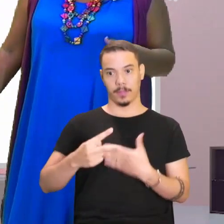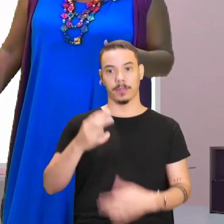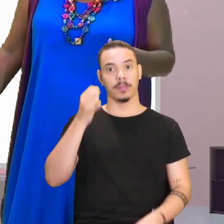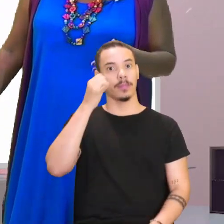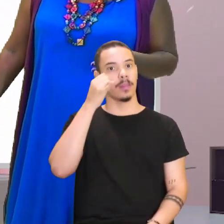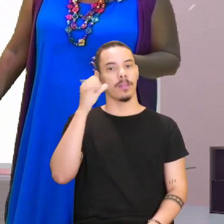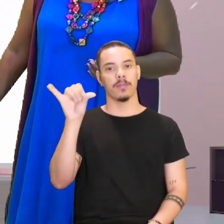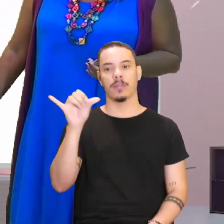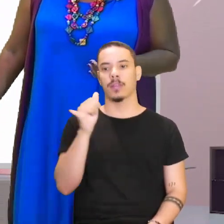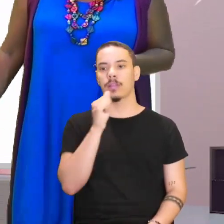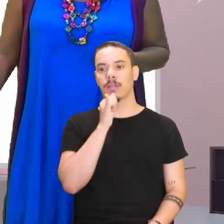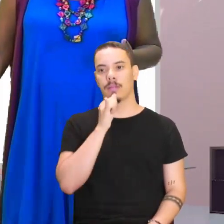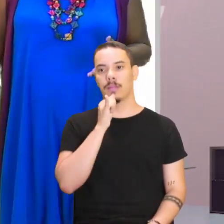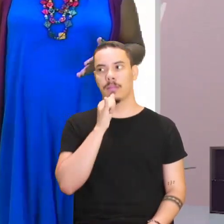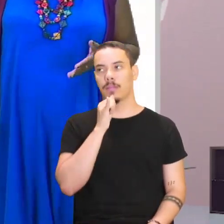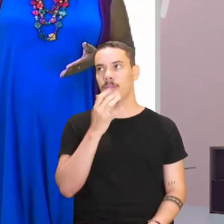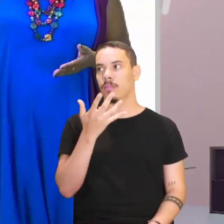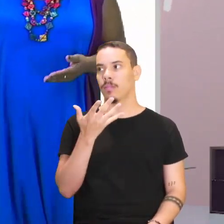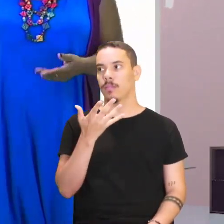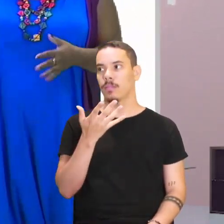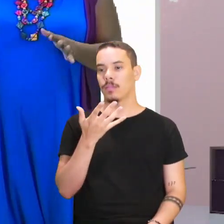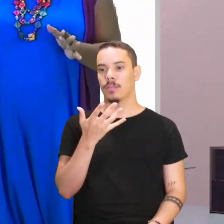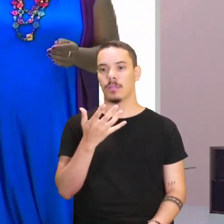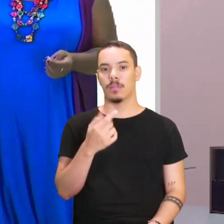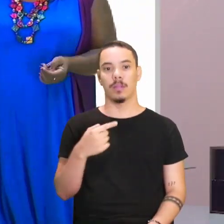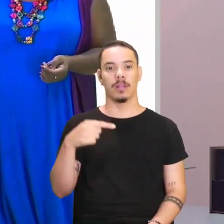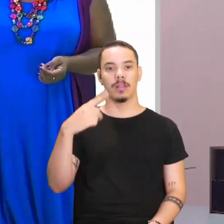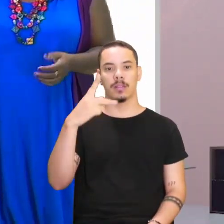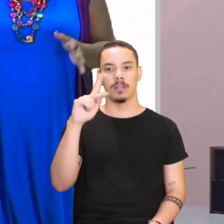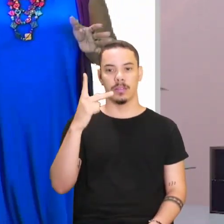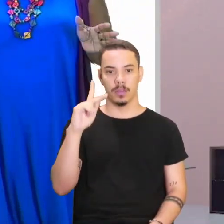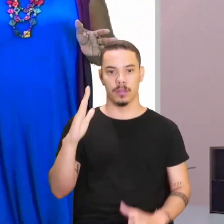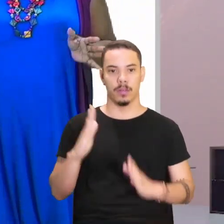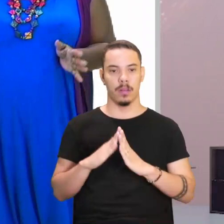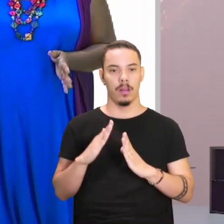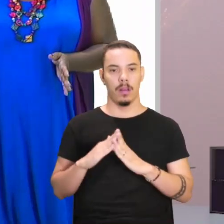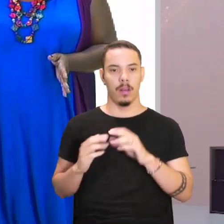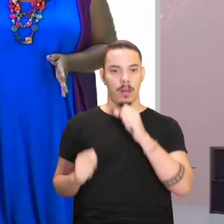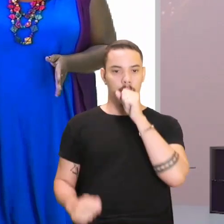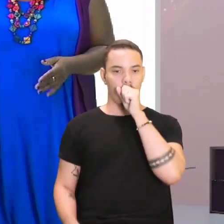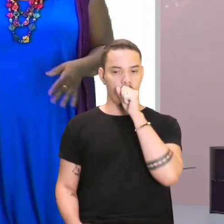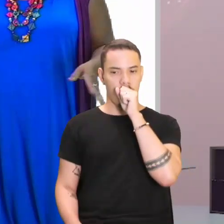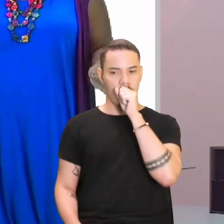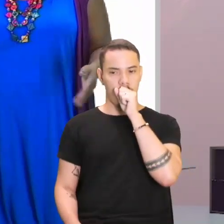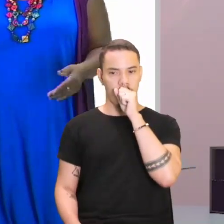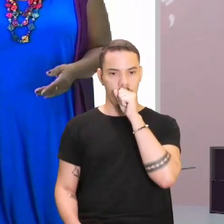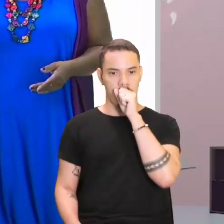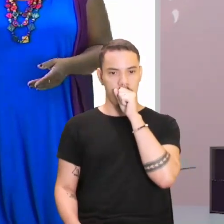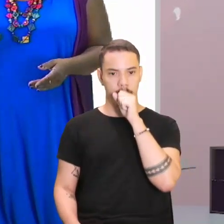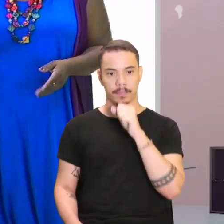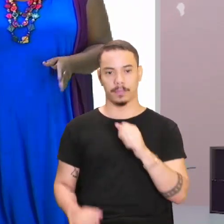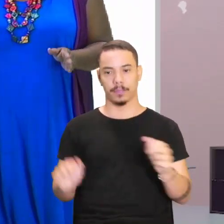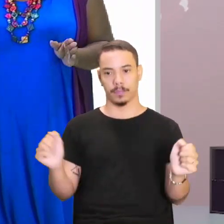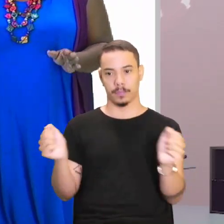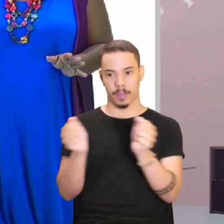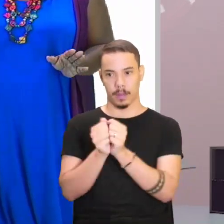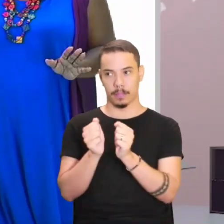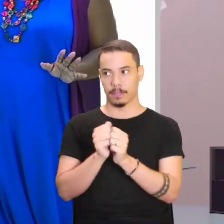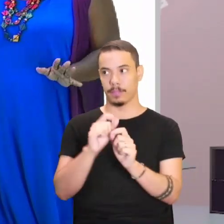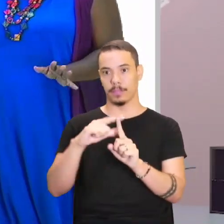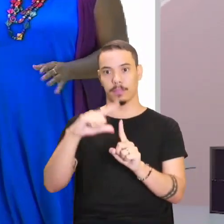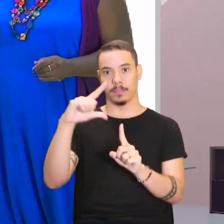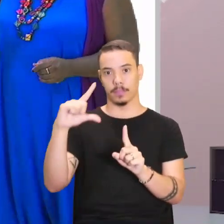você vai dar uma varrida lá no seu terreiro, lá no seu quintal, juntar as folhas, nada